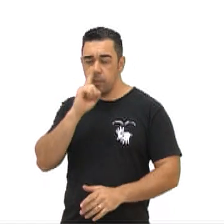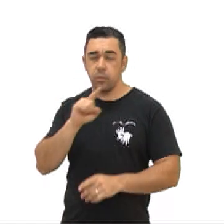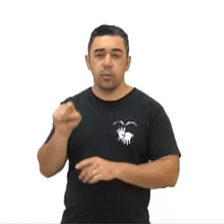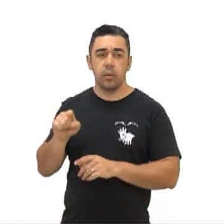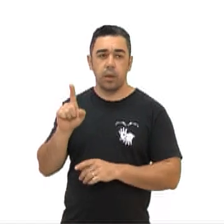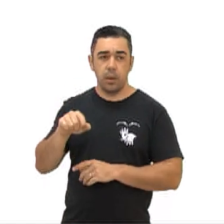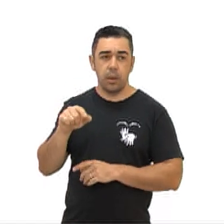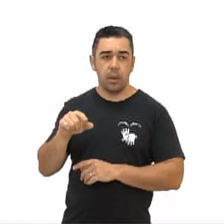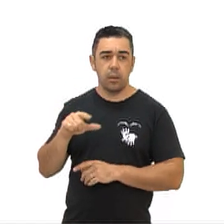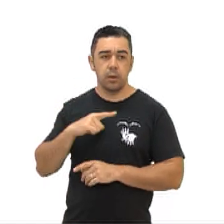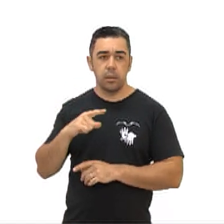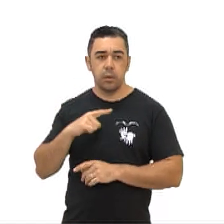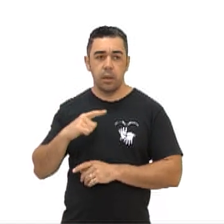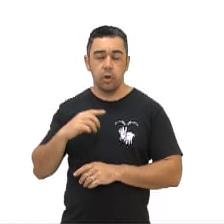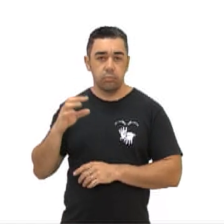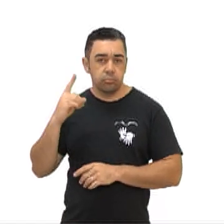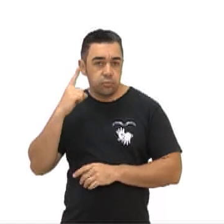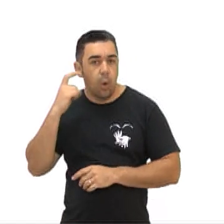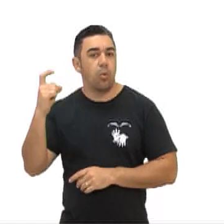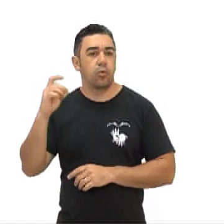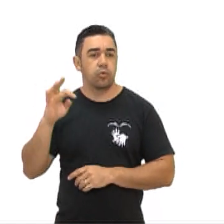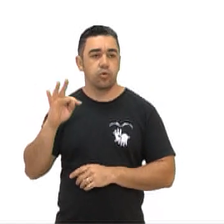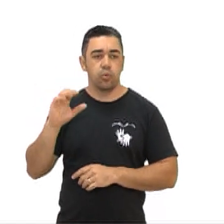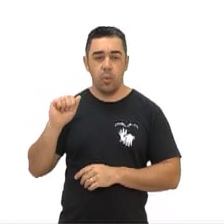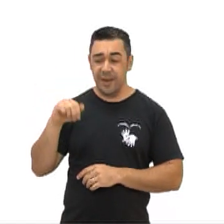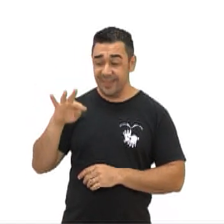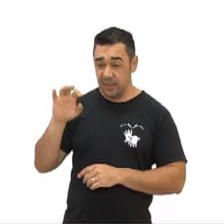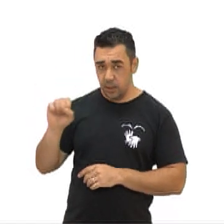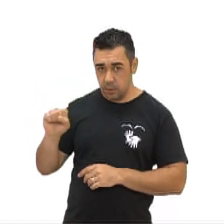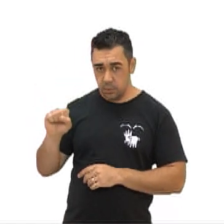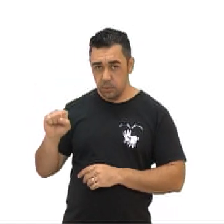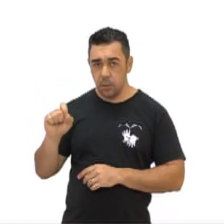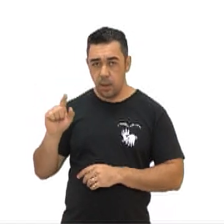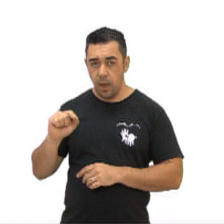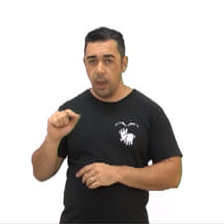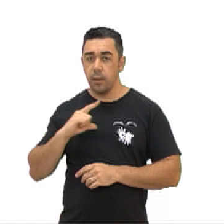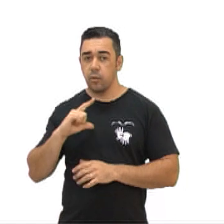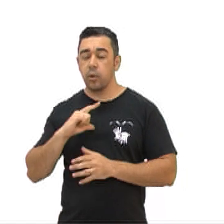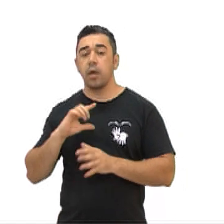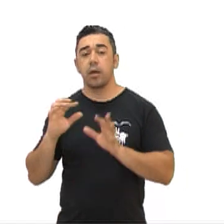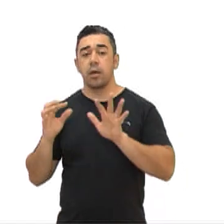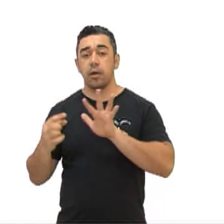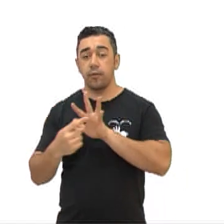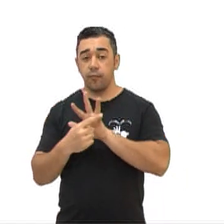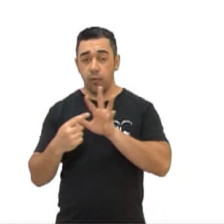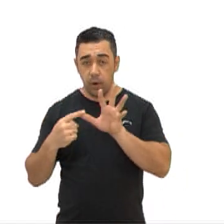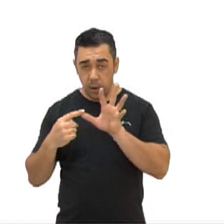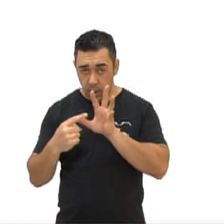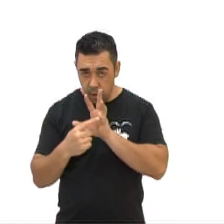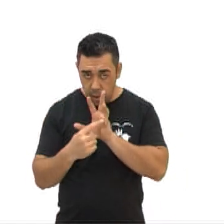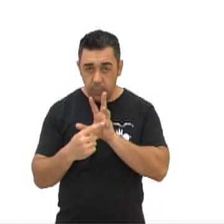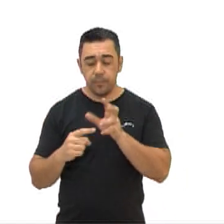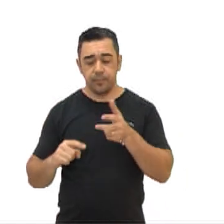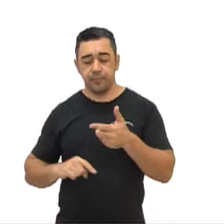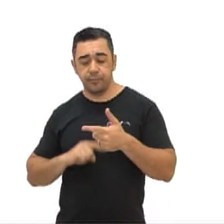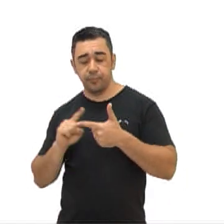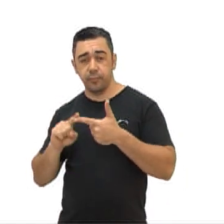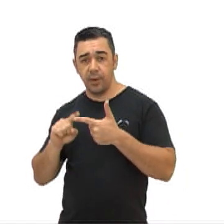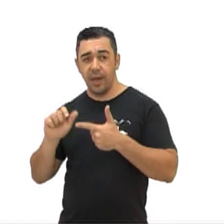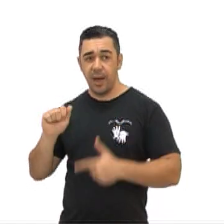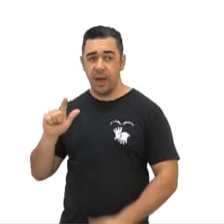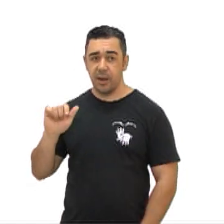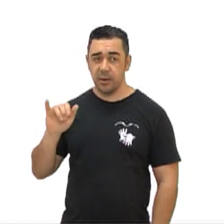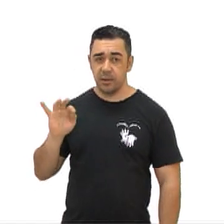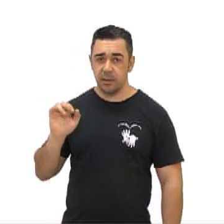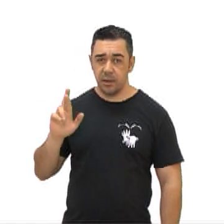em toantes ou assonantes, onde a correspondência se dá entre as vogais, e as aliterantes, onde a correspondência se